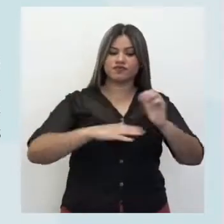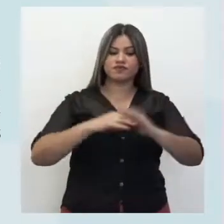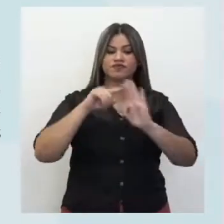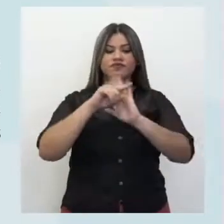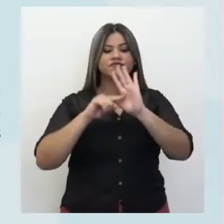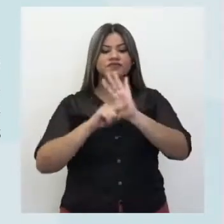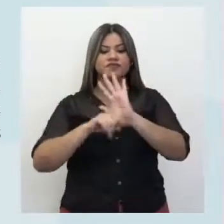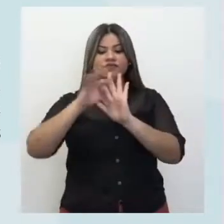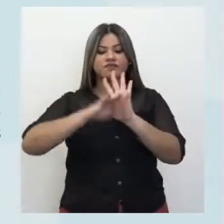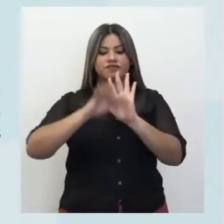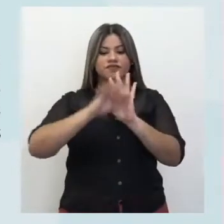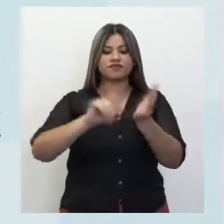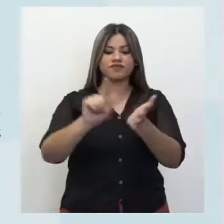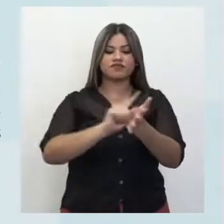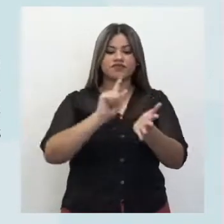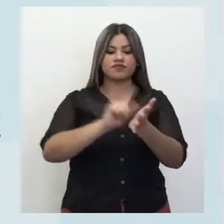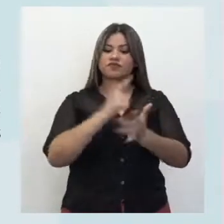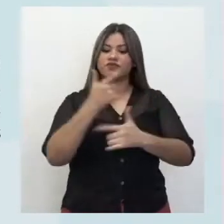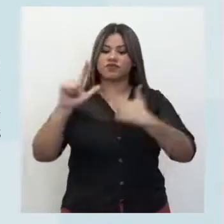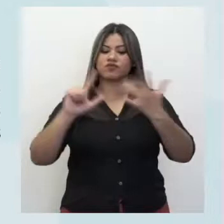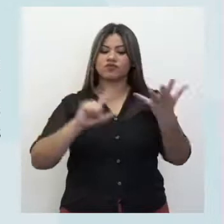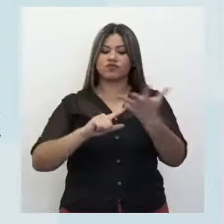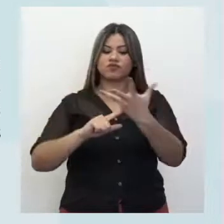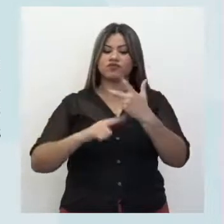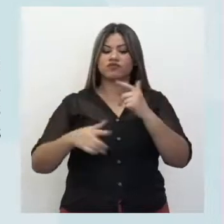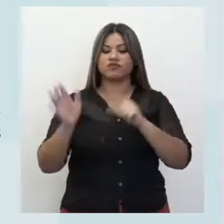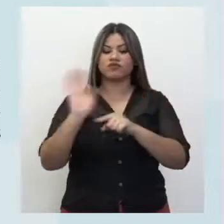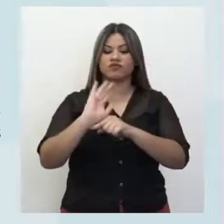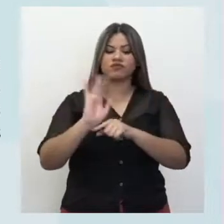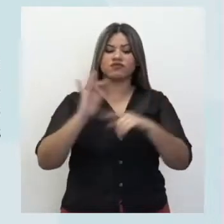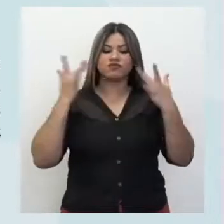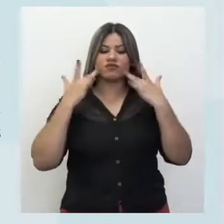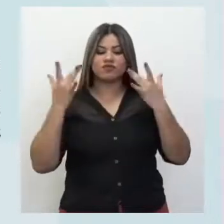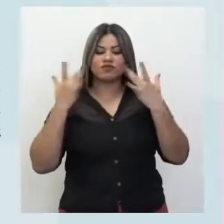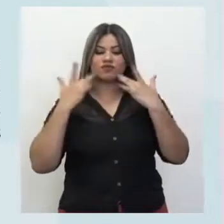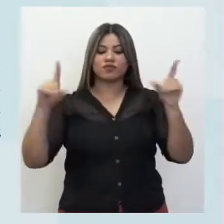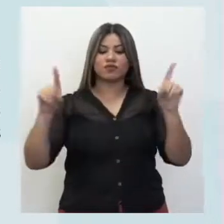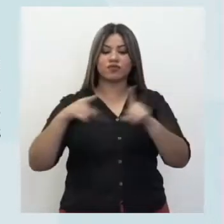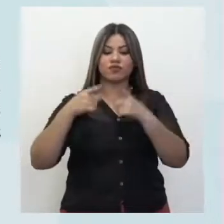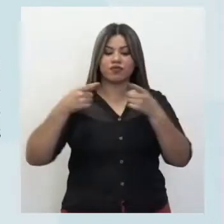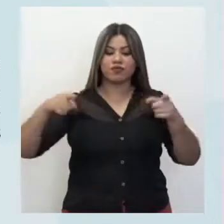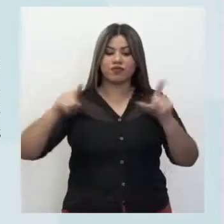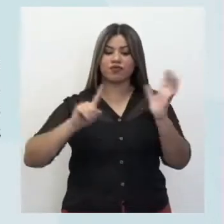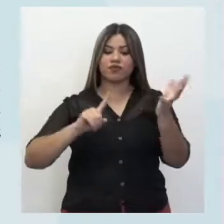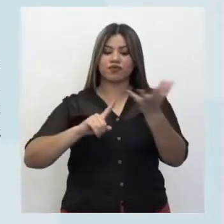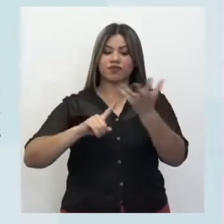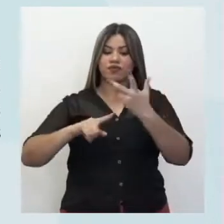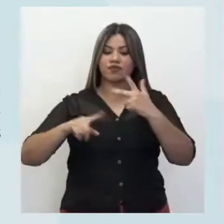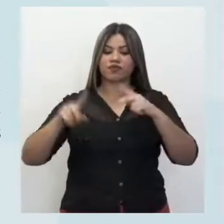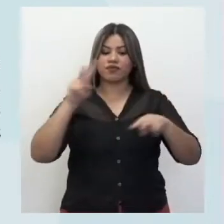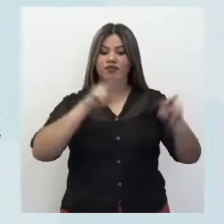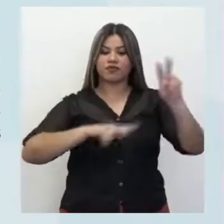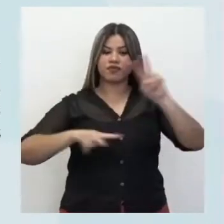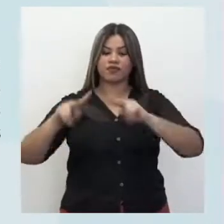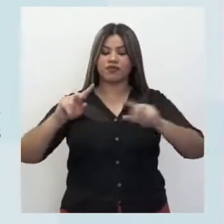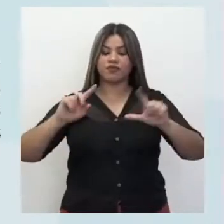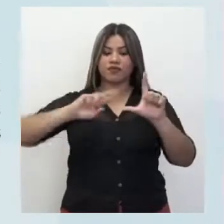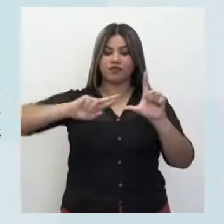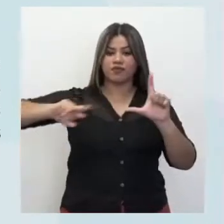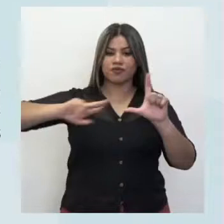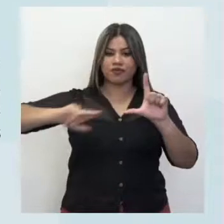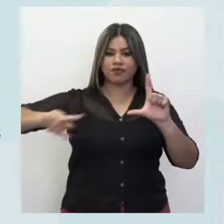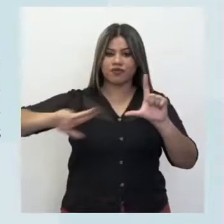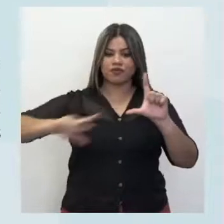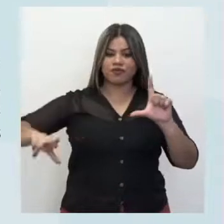outras manifestações artísticas, como cinema, teatro, música, artes visuais e midiáticas,